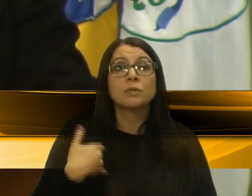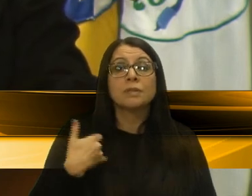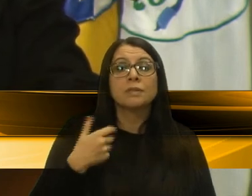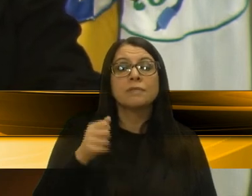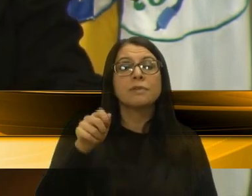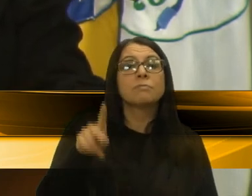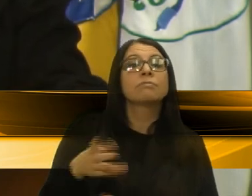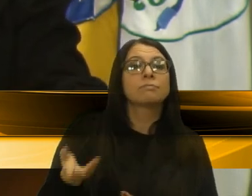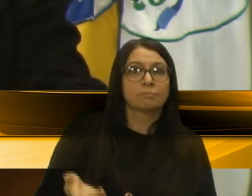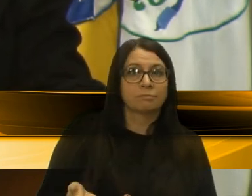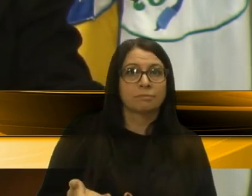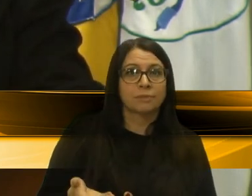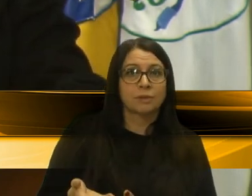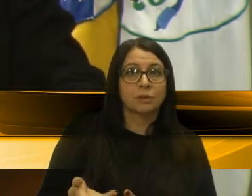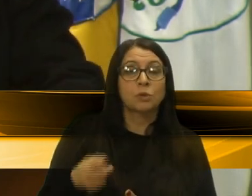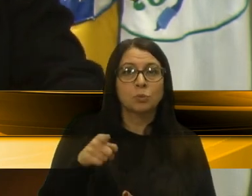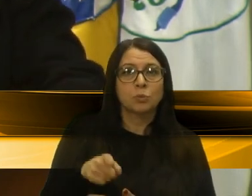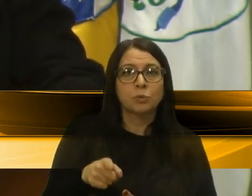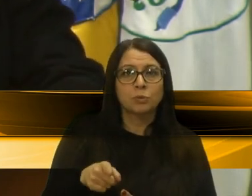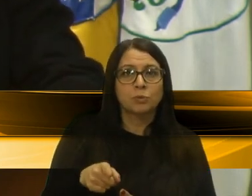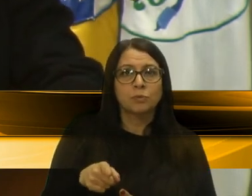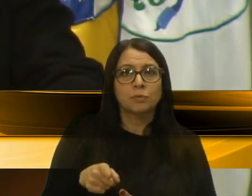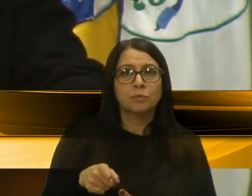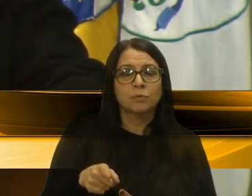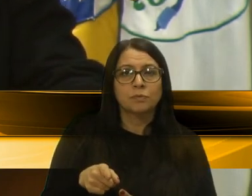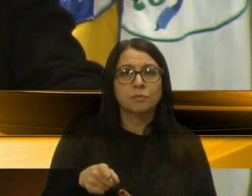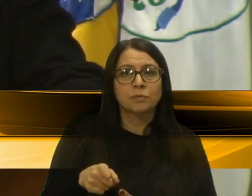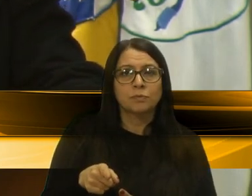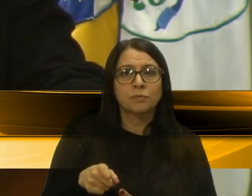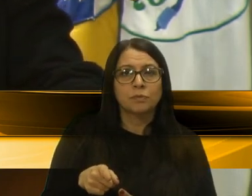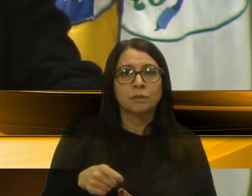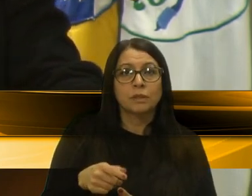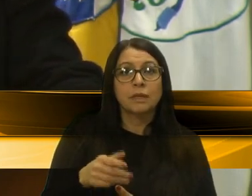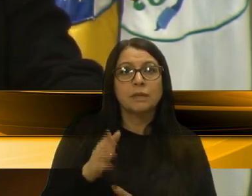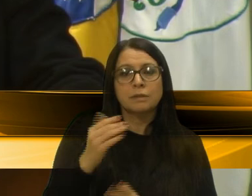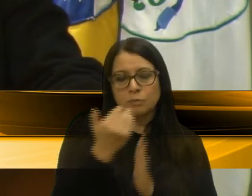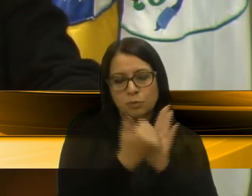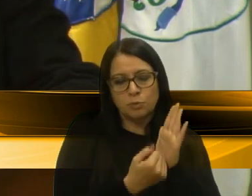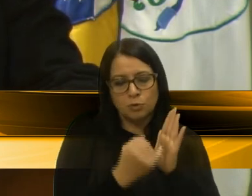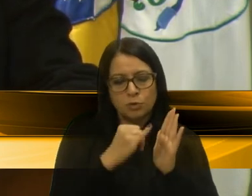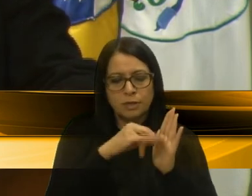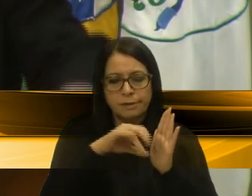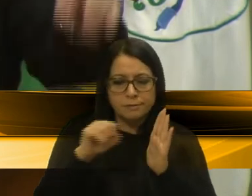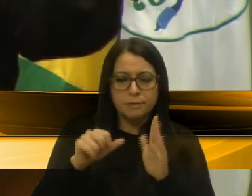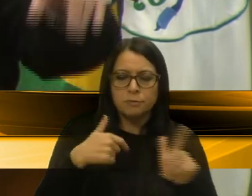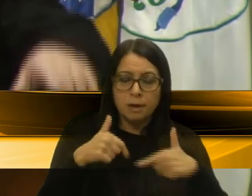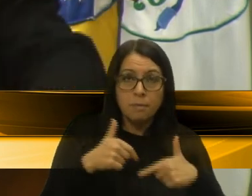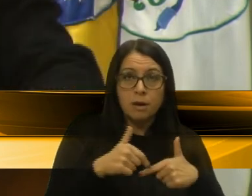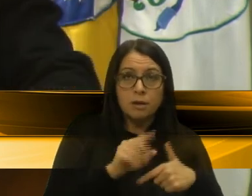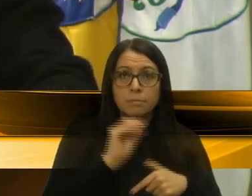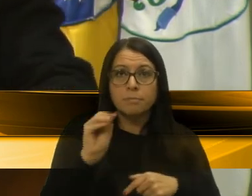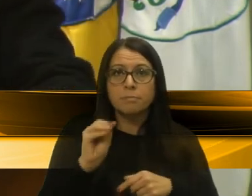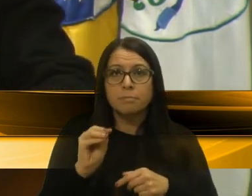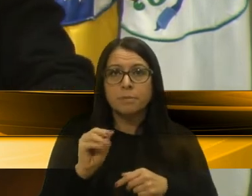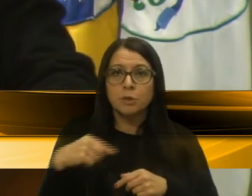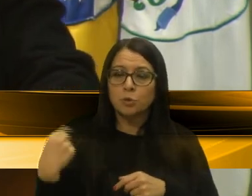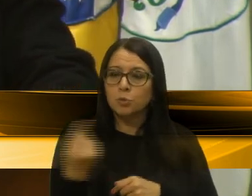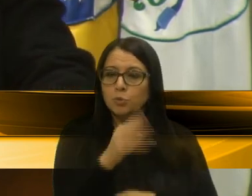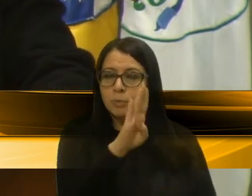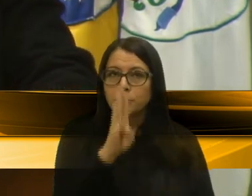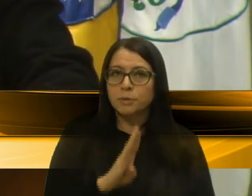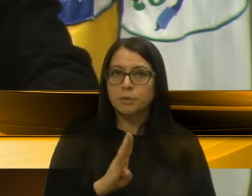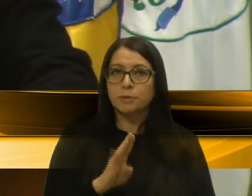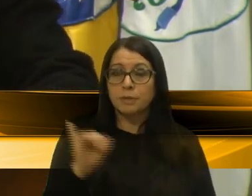vai se aposentar e quanto ele vai dar da sua contribuição, do seu sangue, do seu salário para a banca nacional e para a